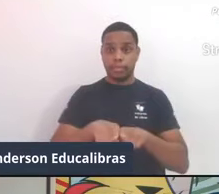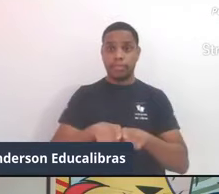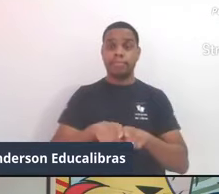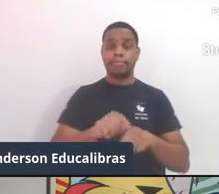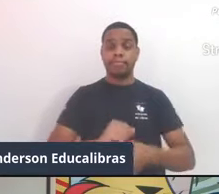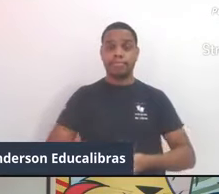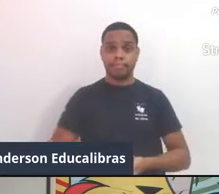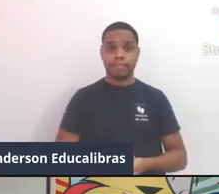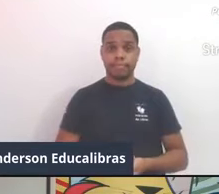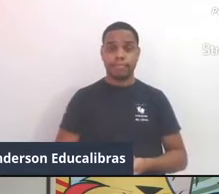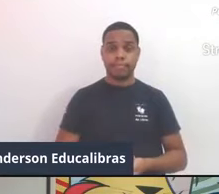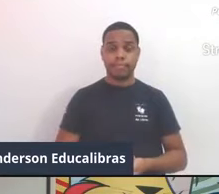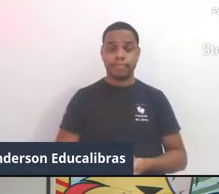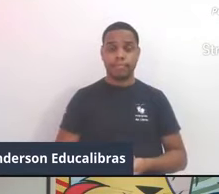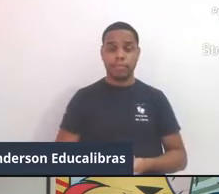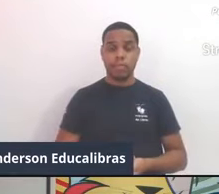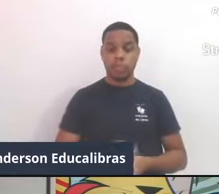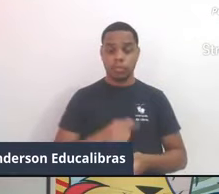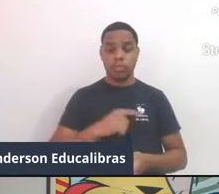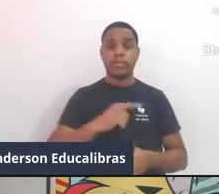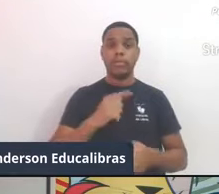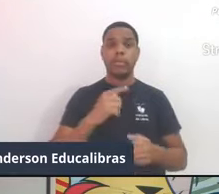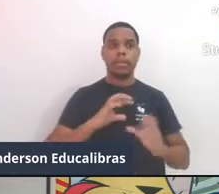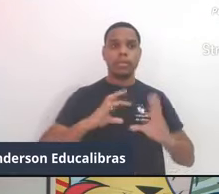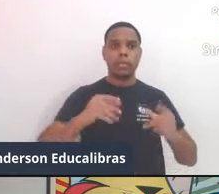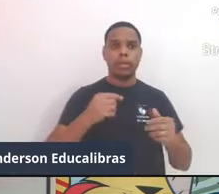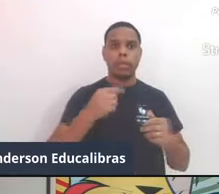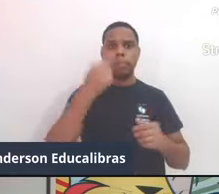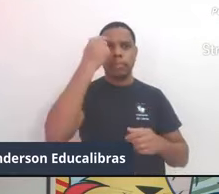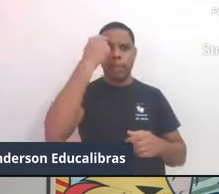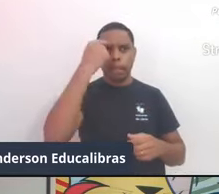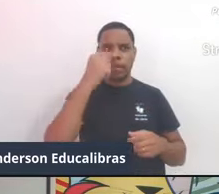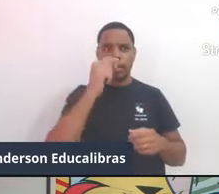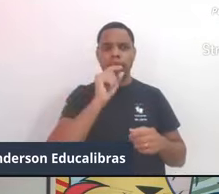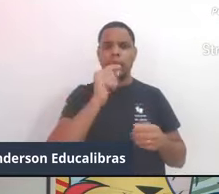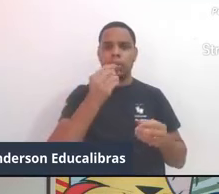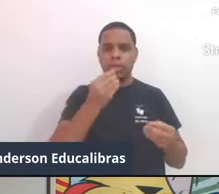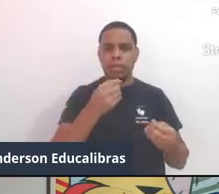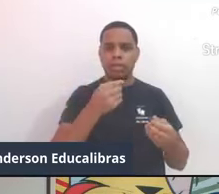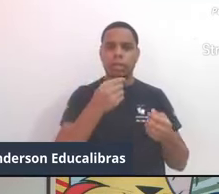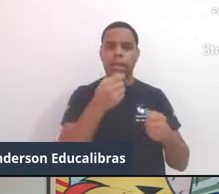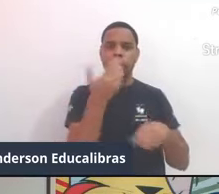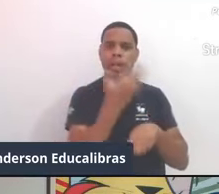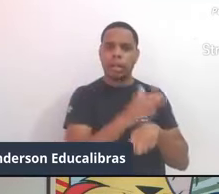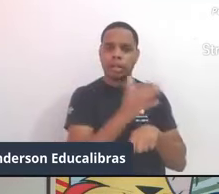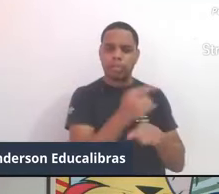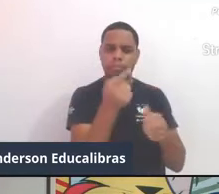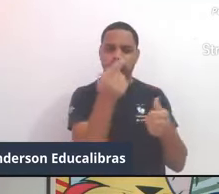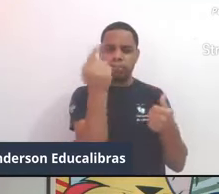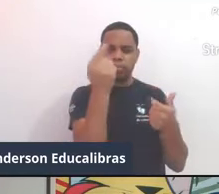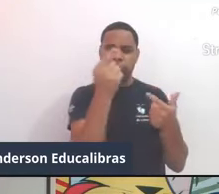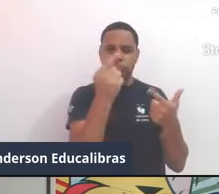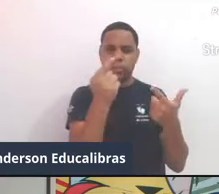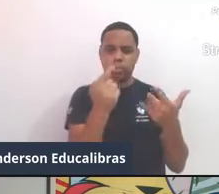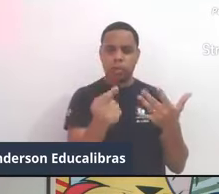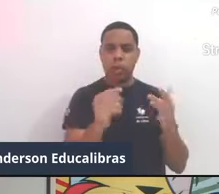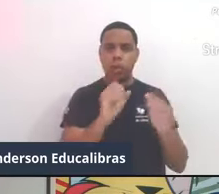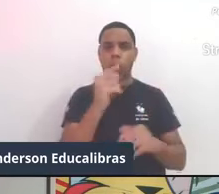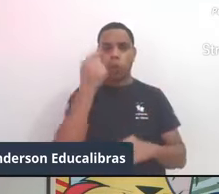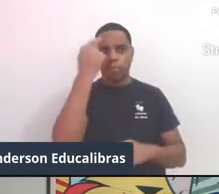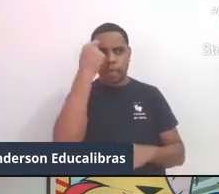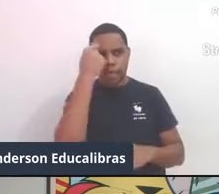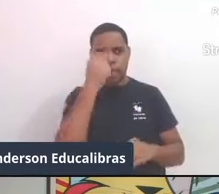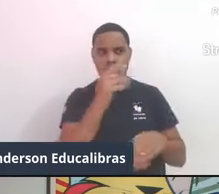esse combo, esse pacote de atividades ou de preocupações ou de